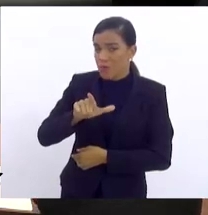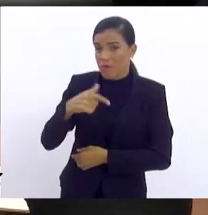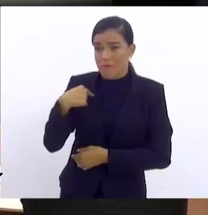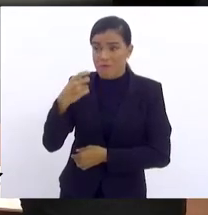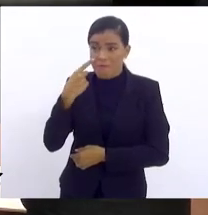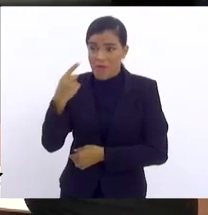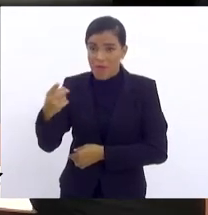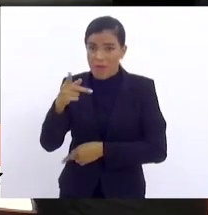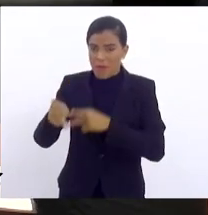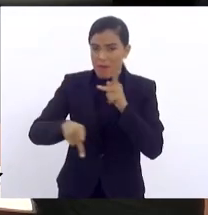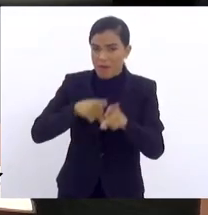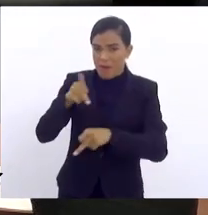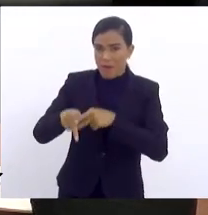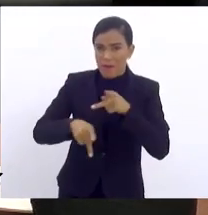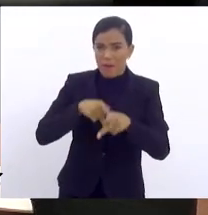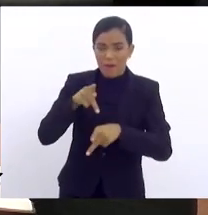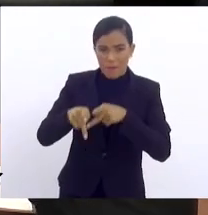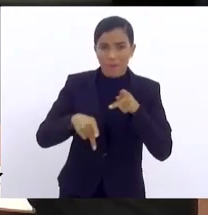população